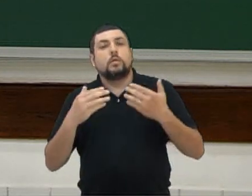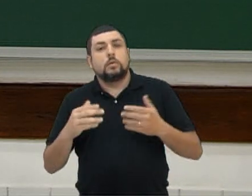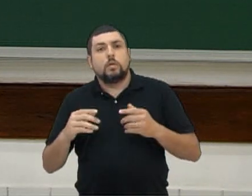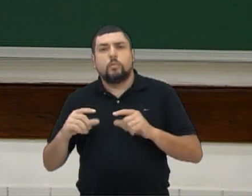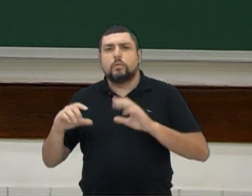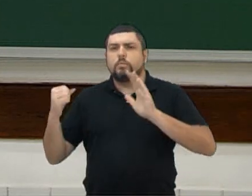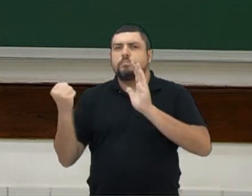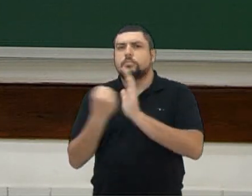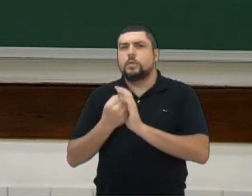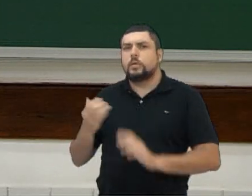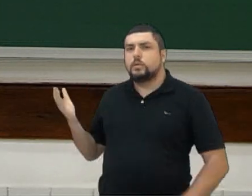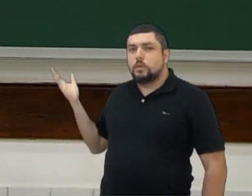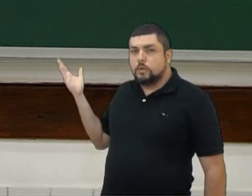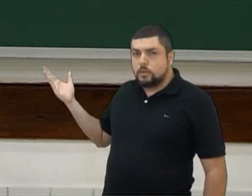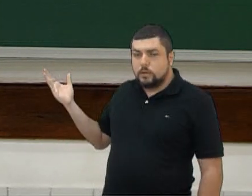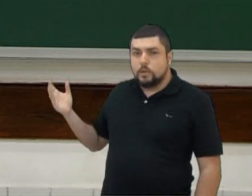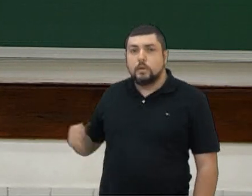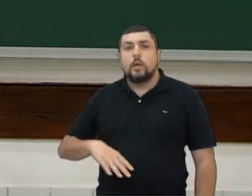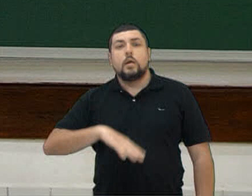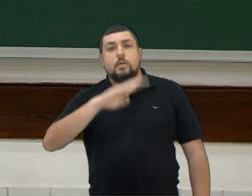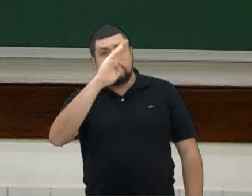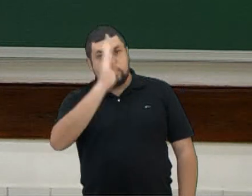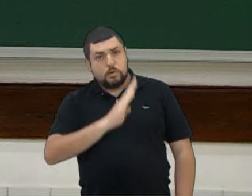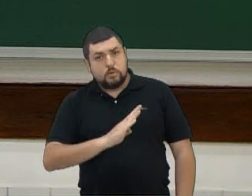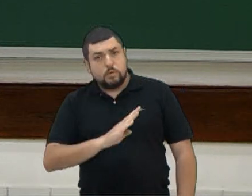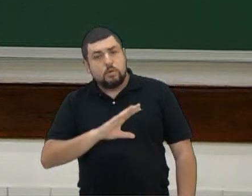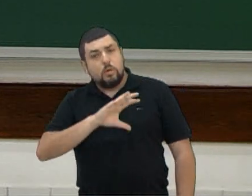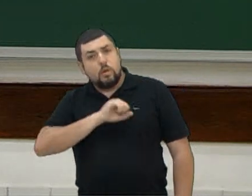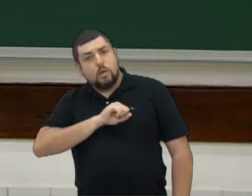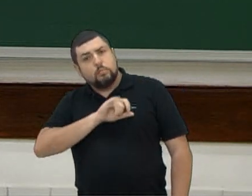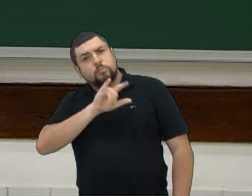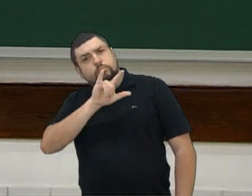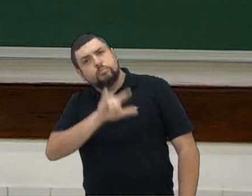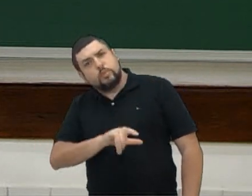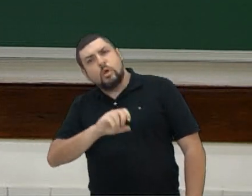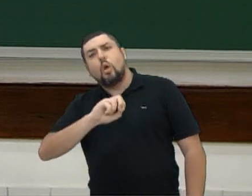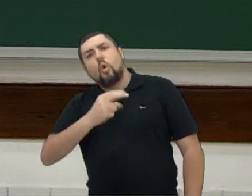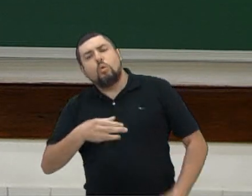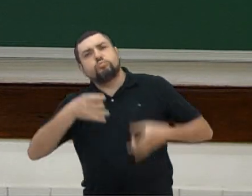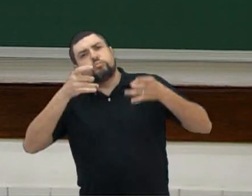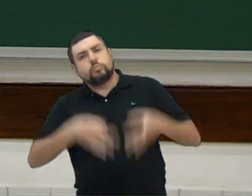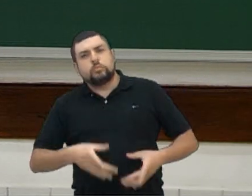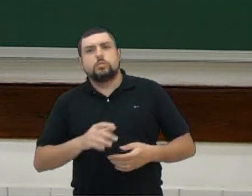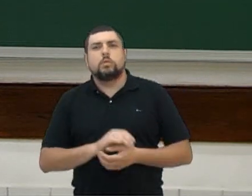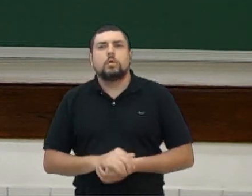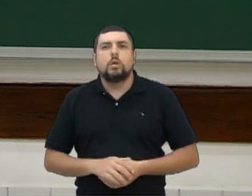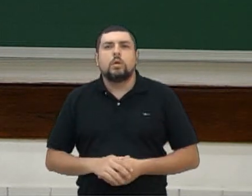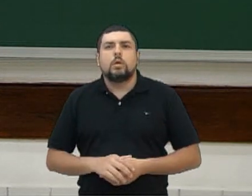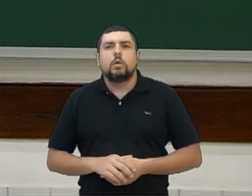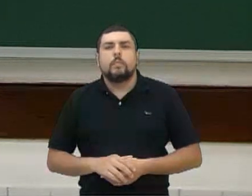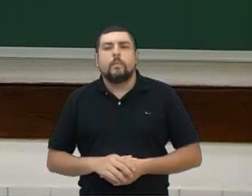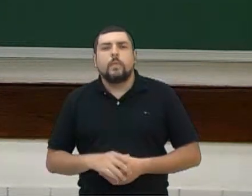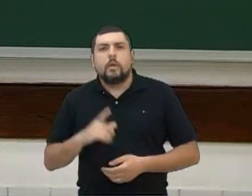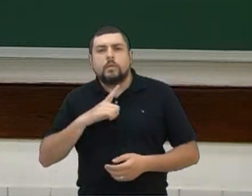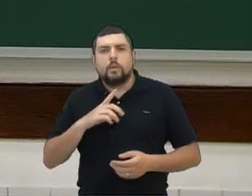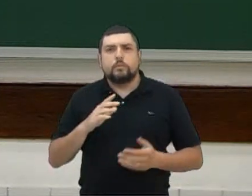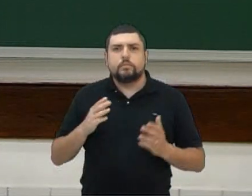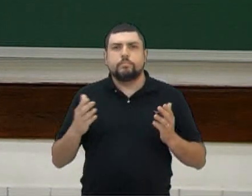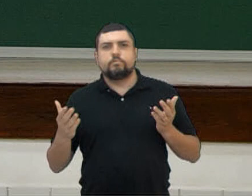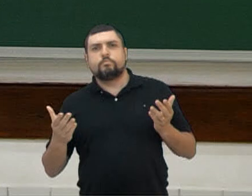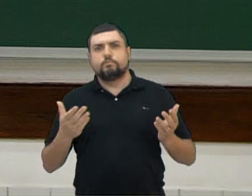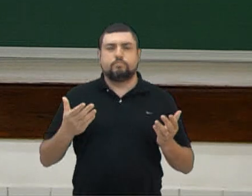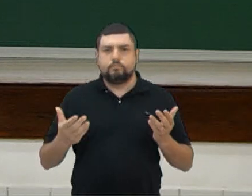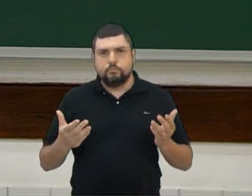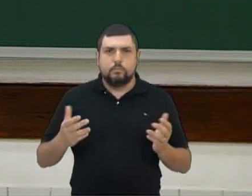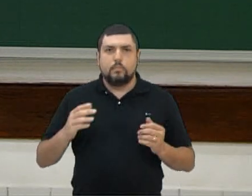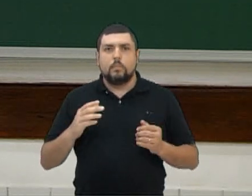ou deixe-o, né? E é isso que a gente pode conceituar como esse chamado ufanismo, quer dizer, essa perspectiva de que o Brasil